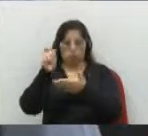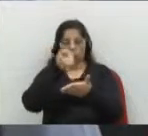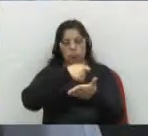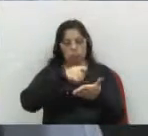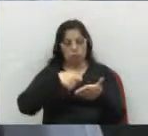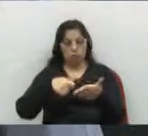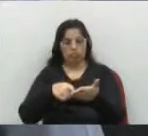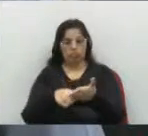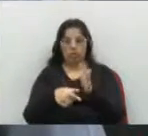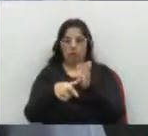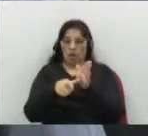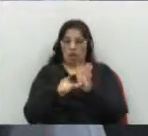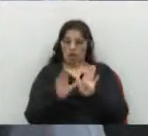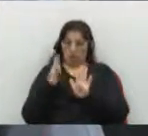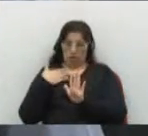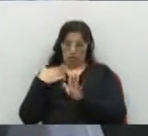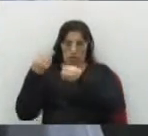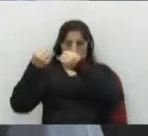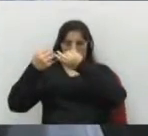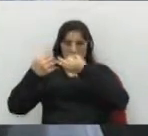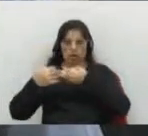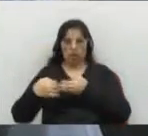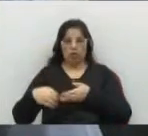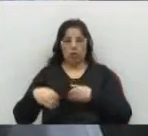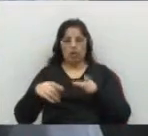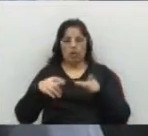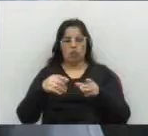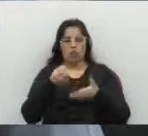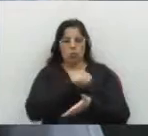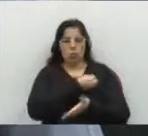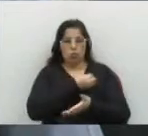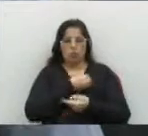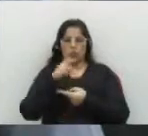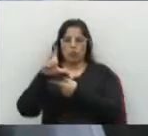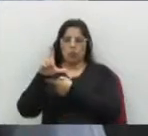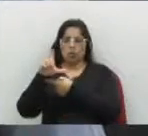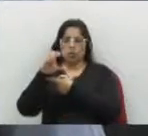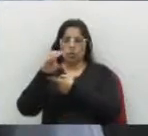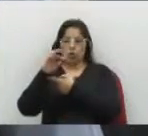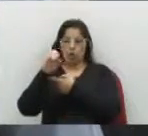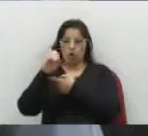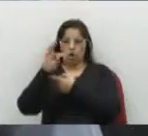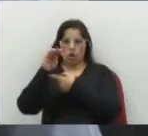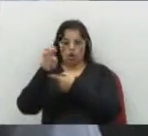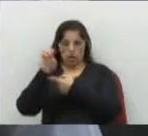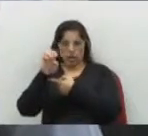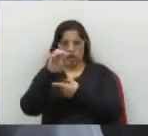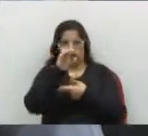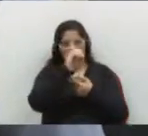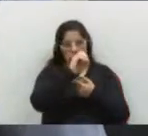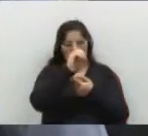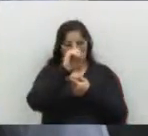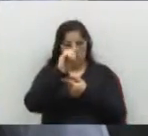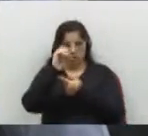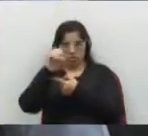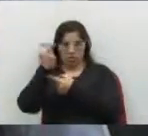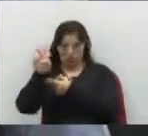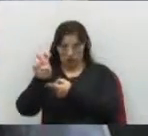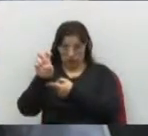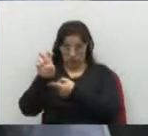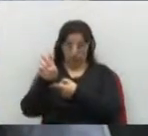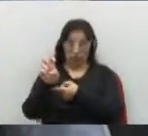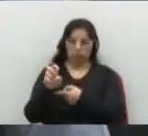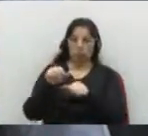antes disso, só dizendo que o lote era 0005. E quando veio, ao invés de ser trocado o lote da